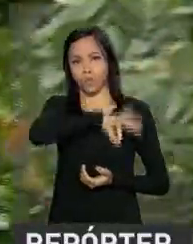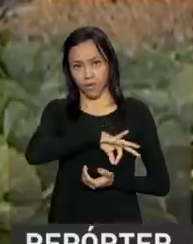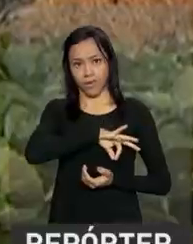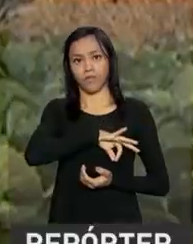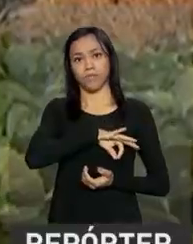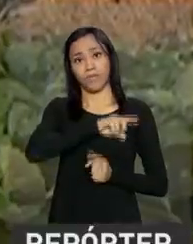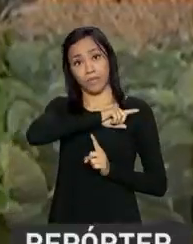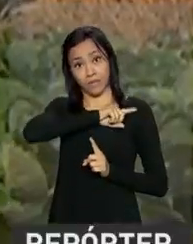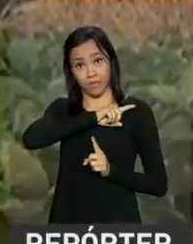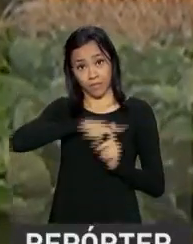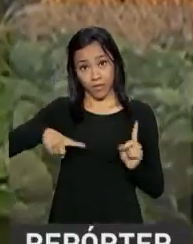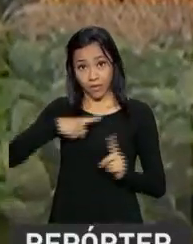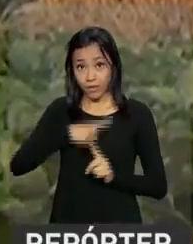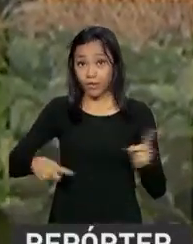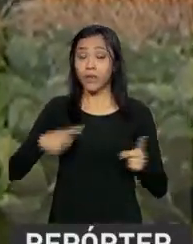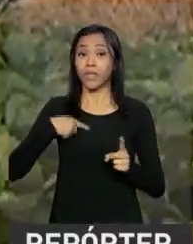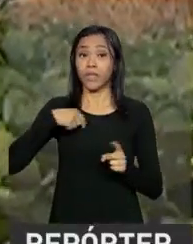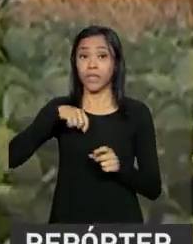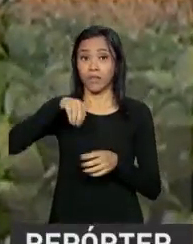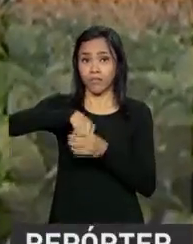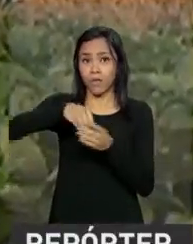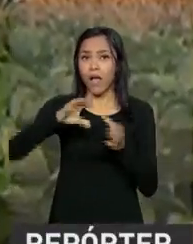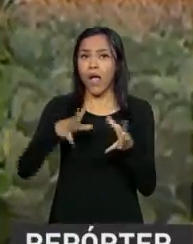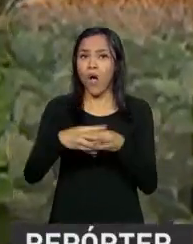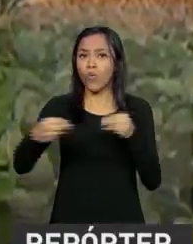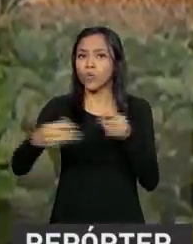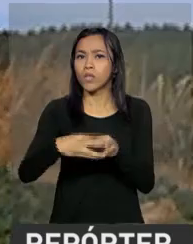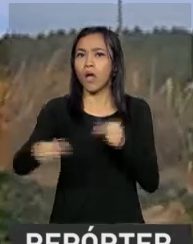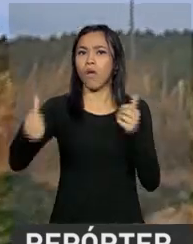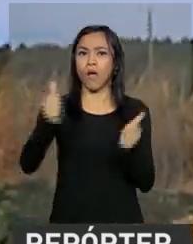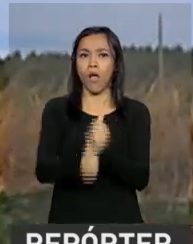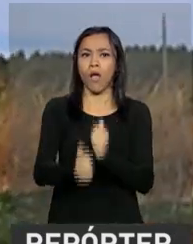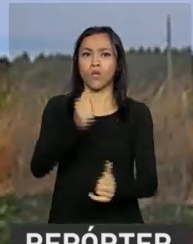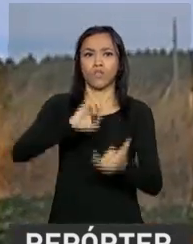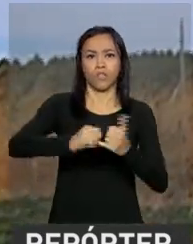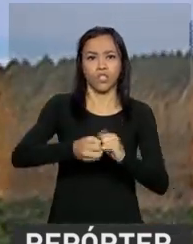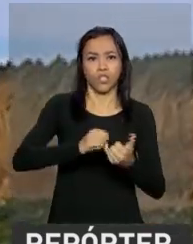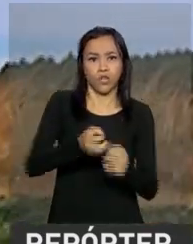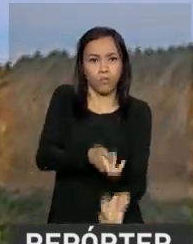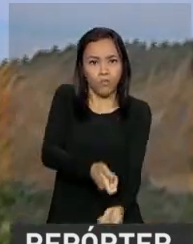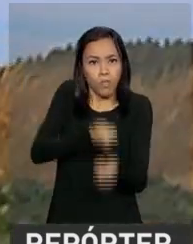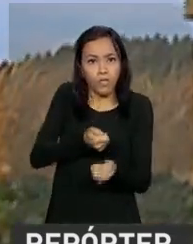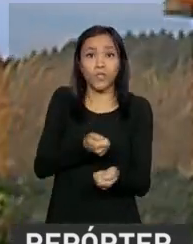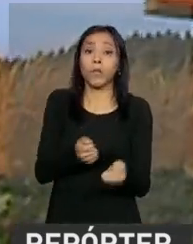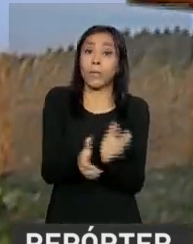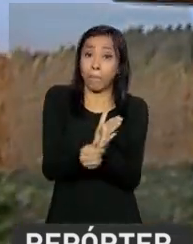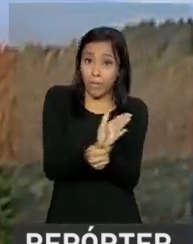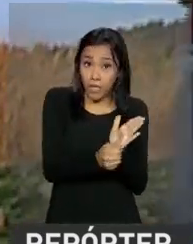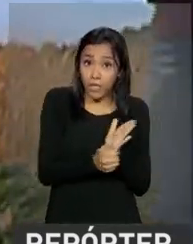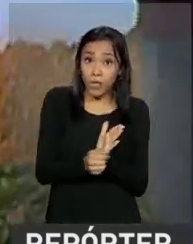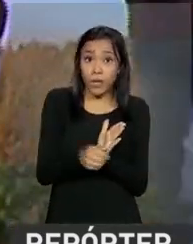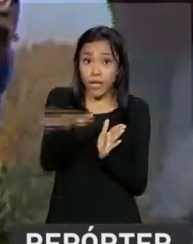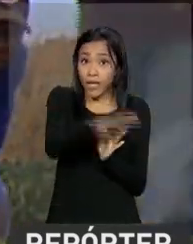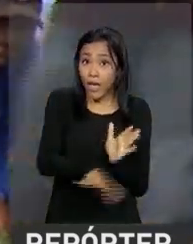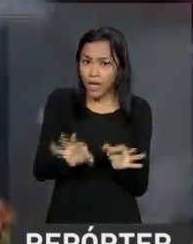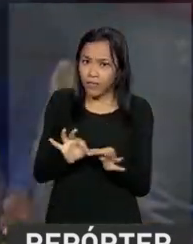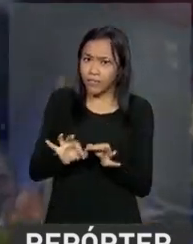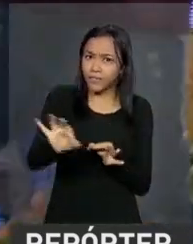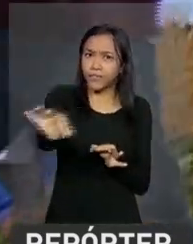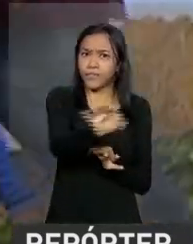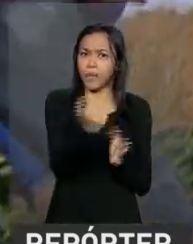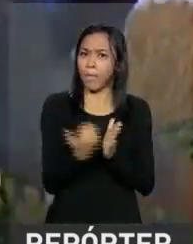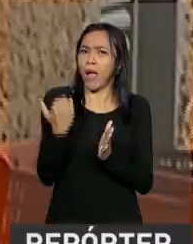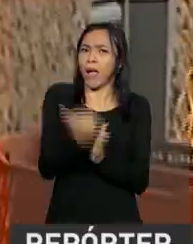e meio e plante produtos como algodão, arroz, feijão, mandioca e milho em uma área que não seja maior que